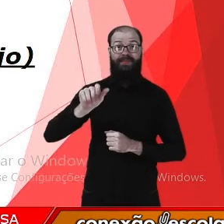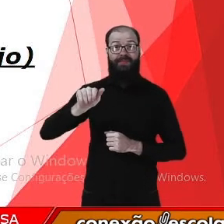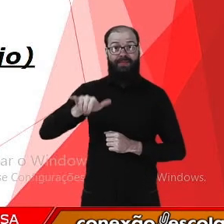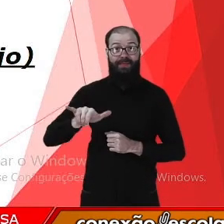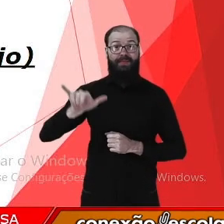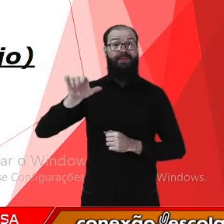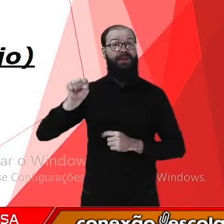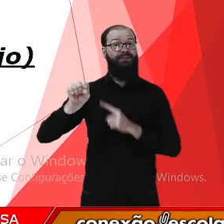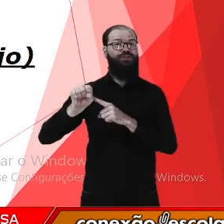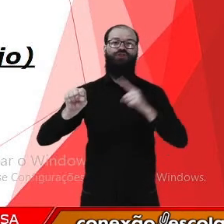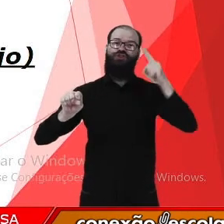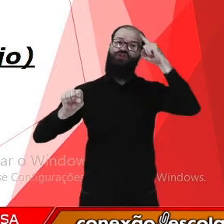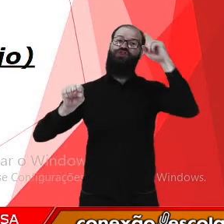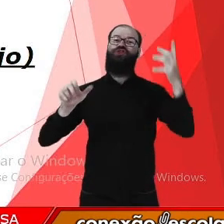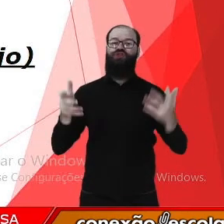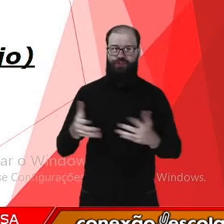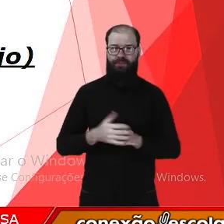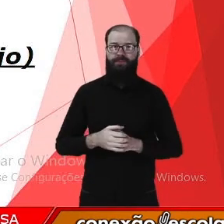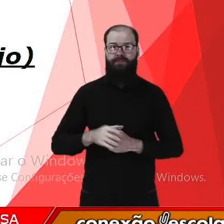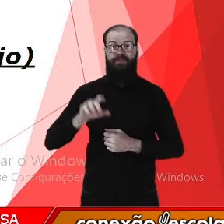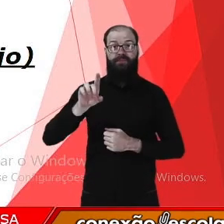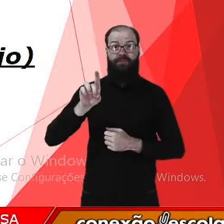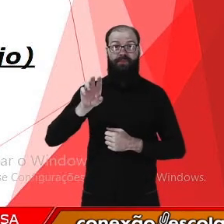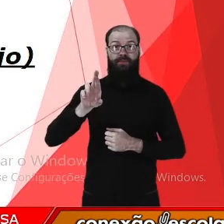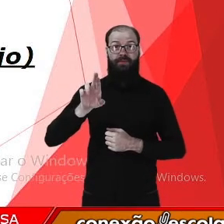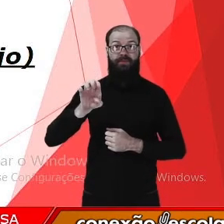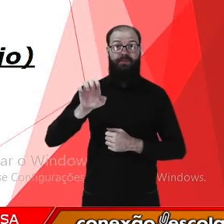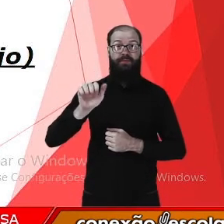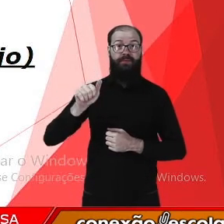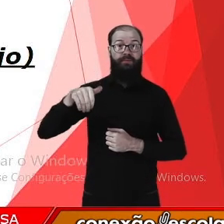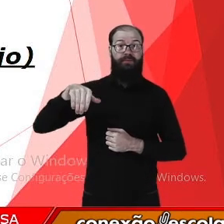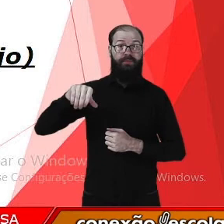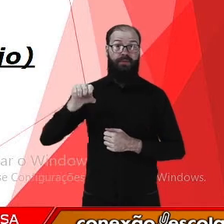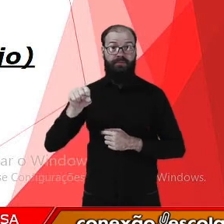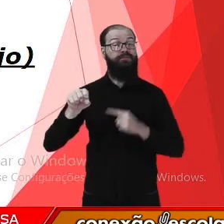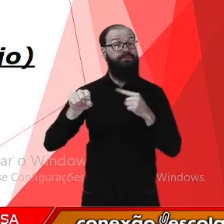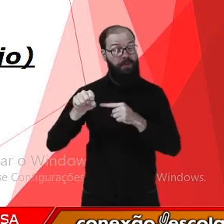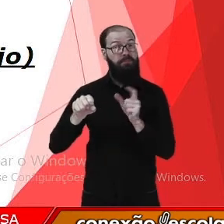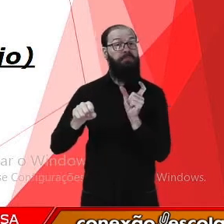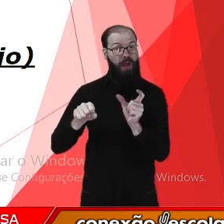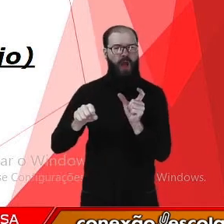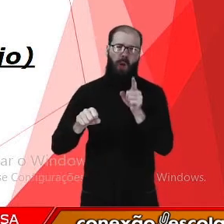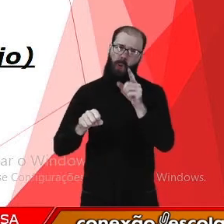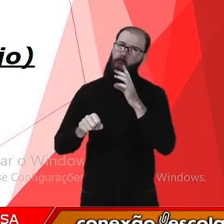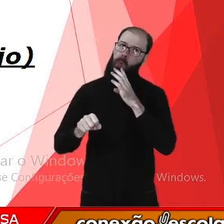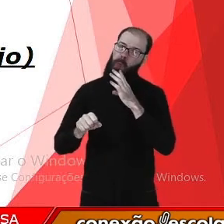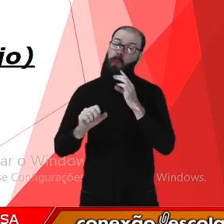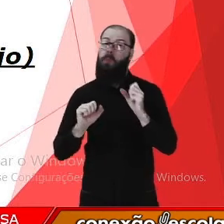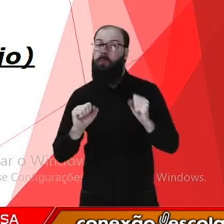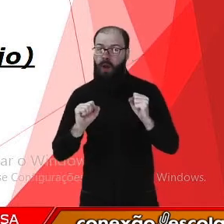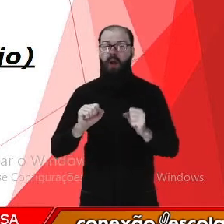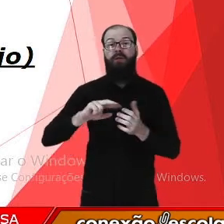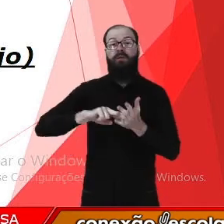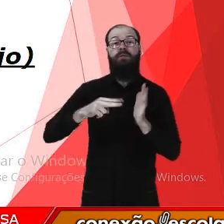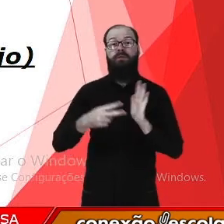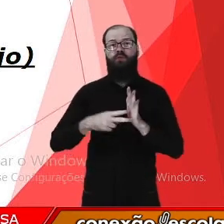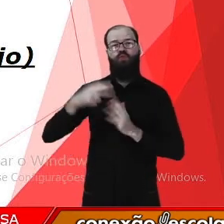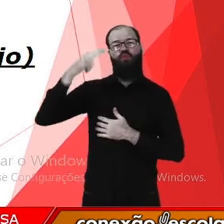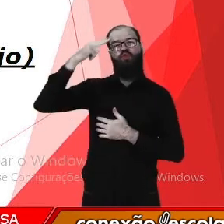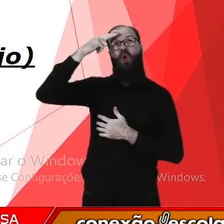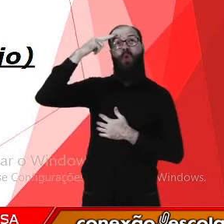dias, dreams, pode ser que você conheça, significa sonhos. Por exemplo, vamos ver